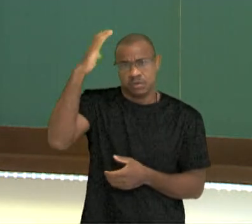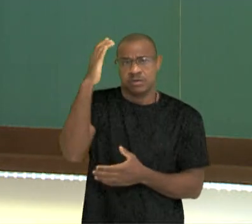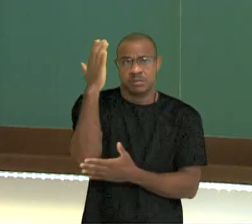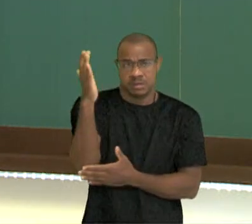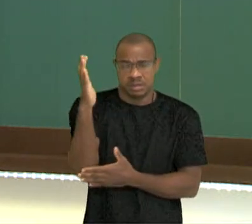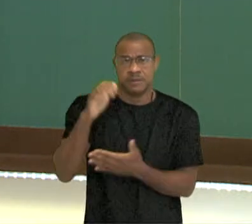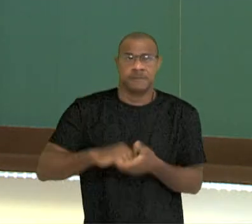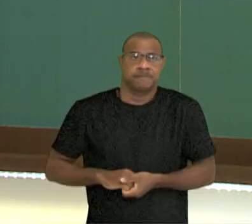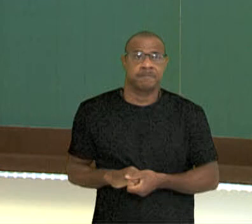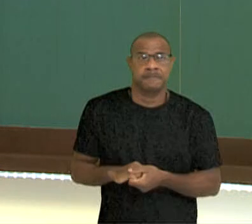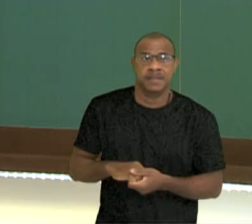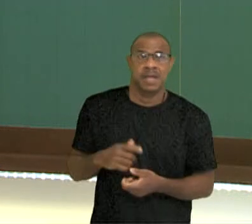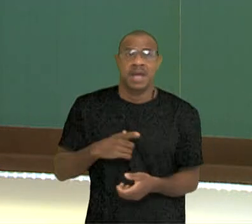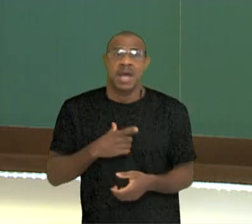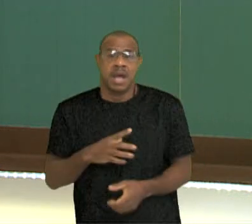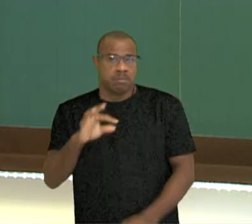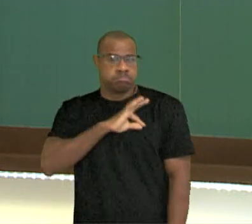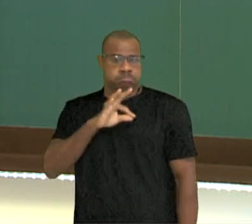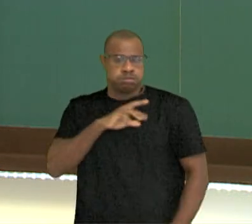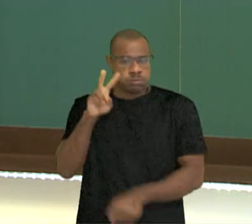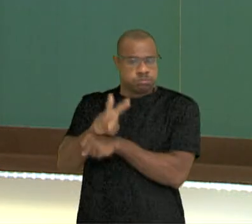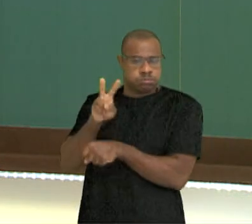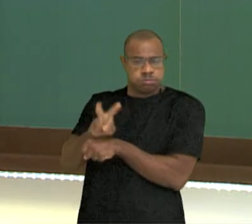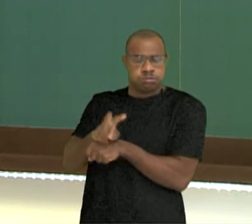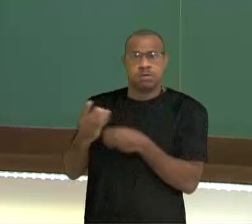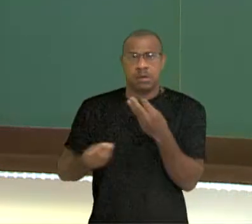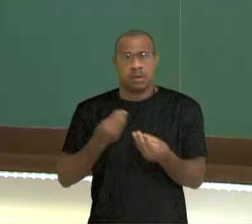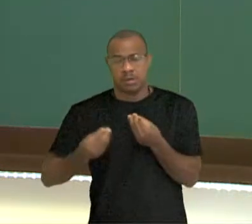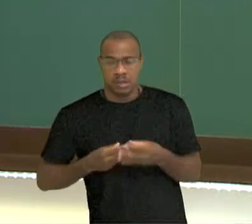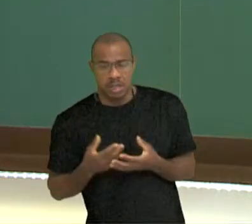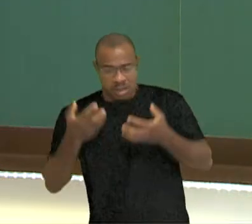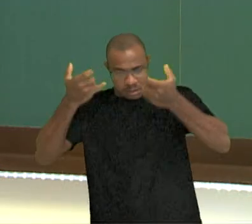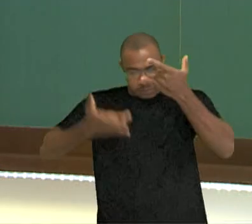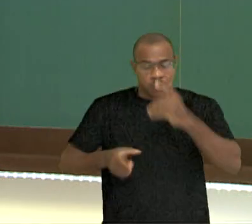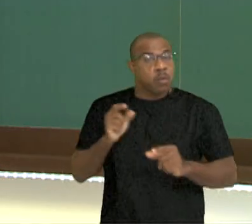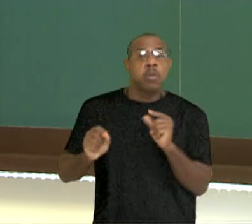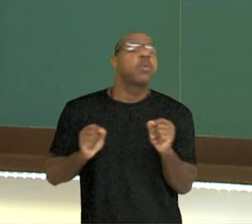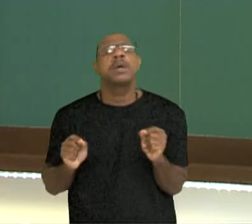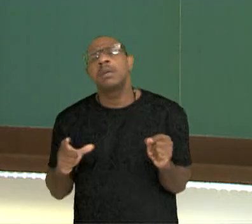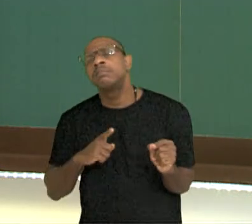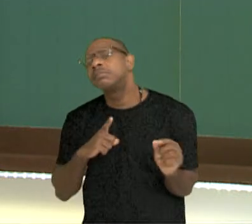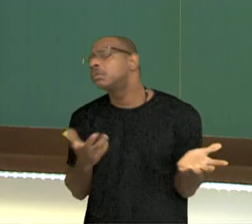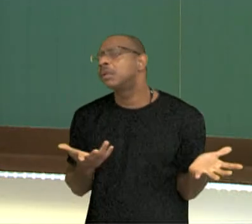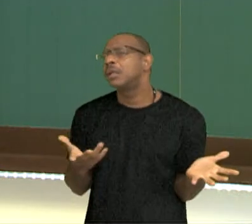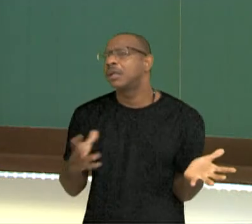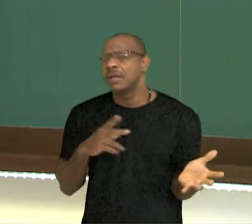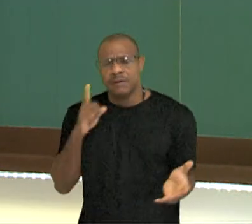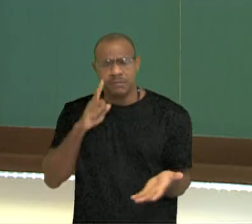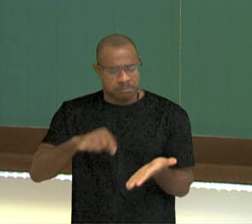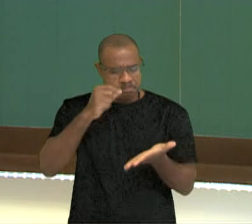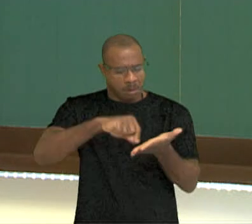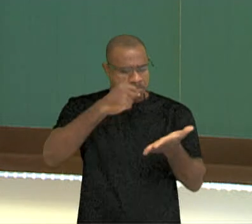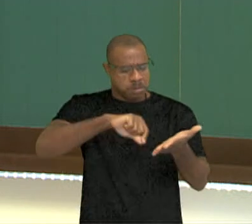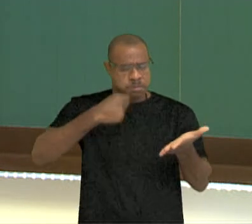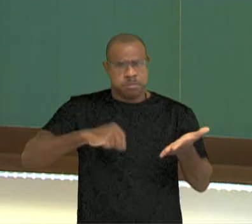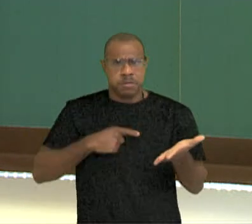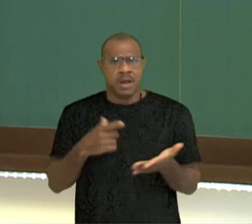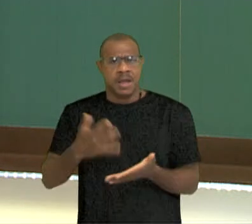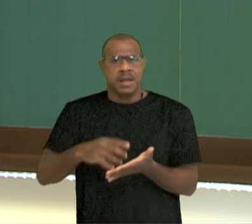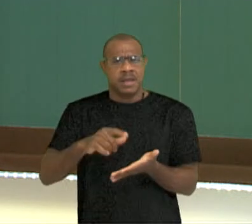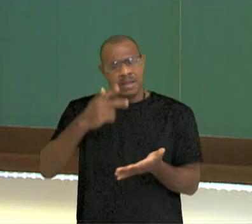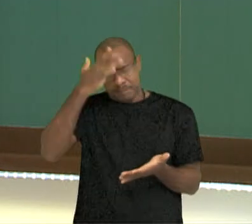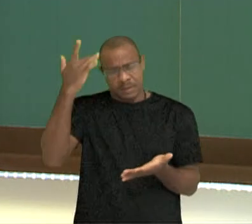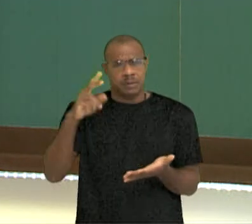coordenadora municipal da Defesa Civil informou que registrou 13 ocorrências de quedas de árvores